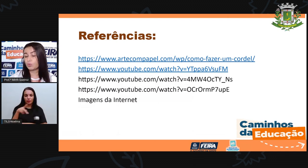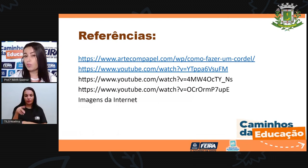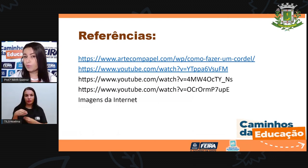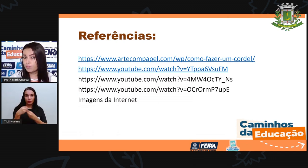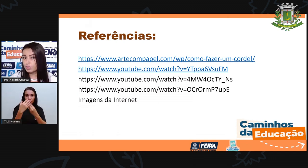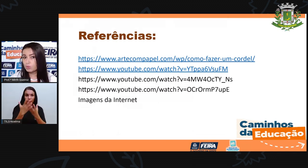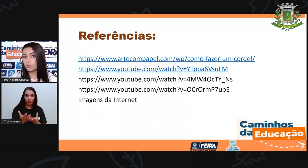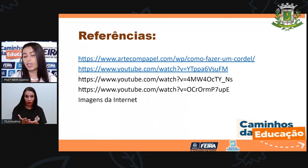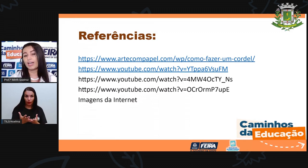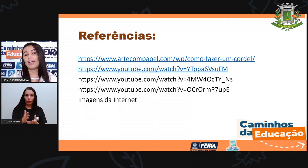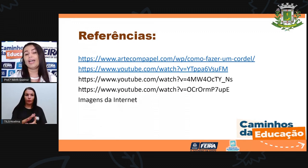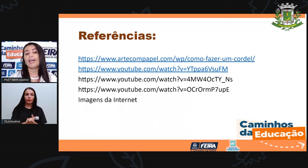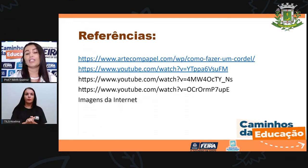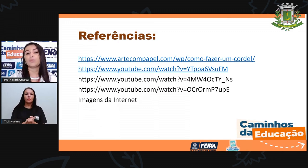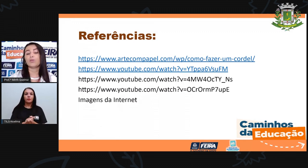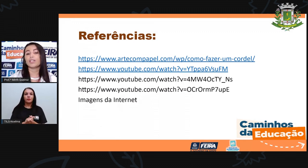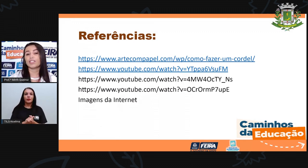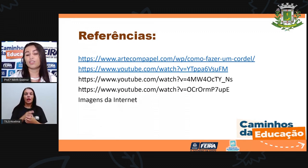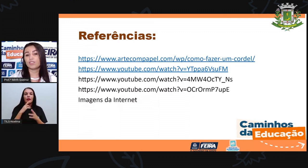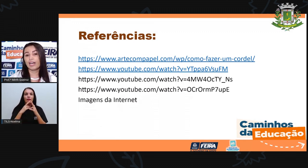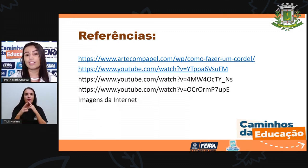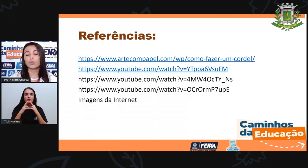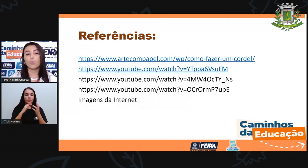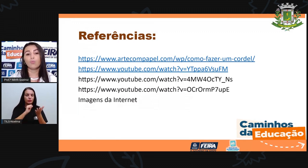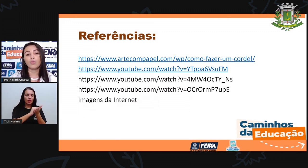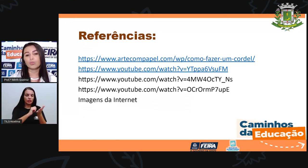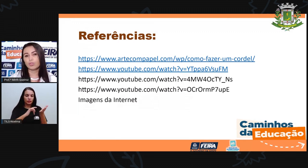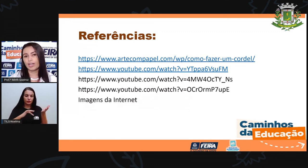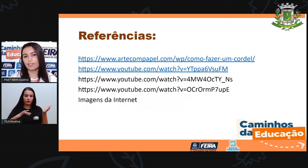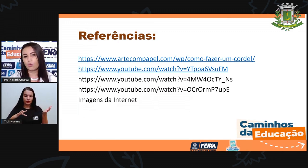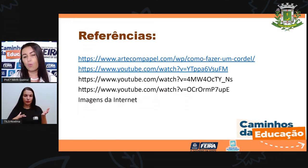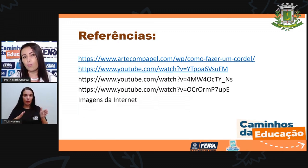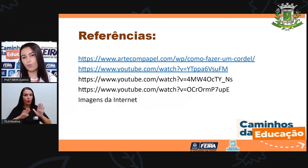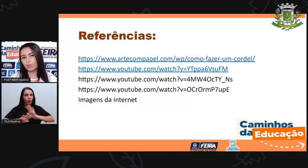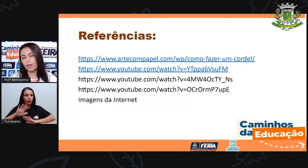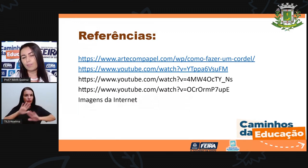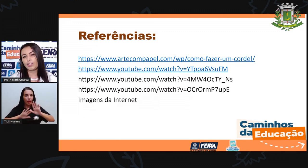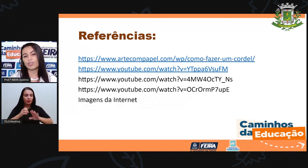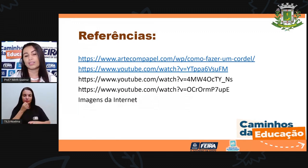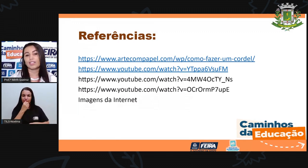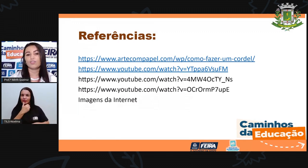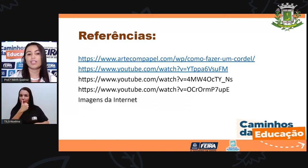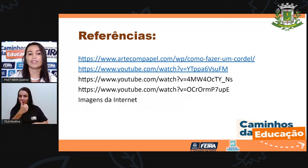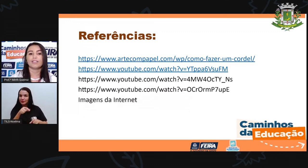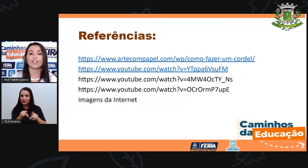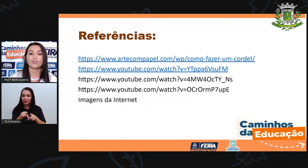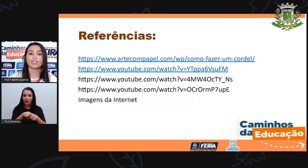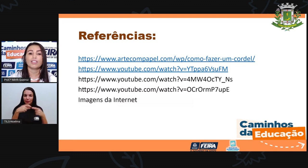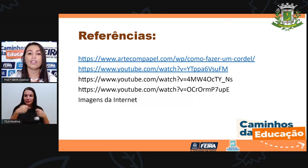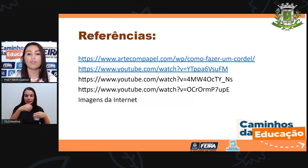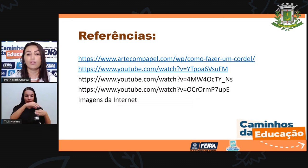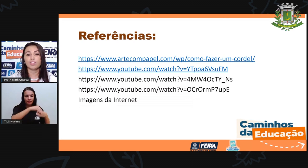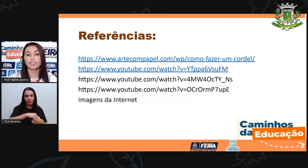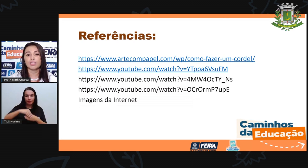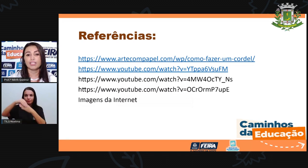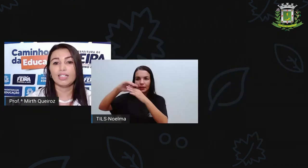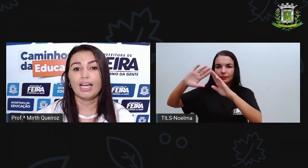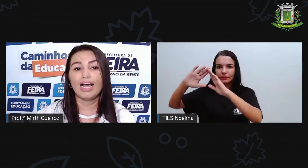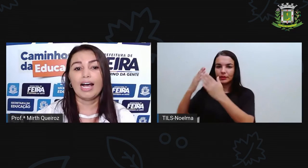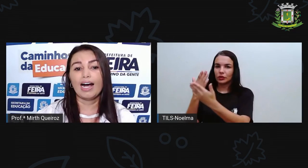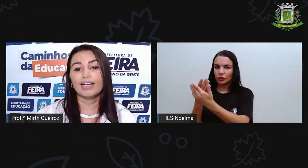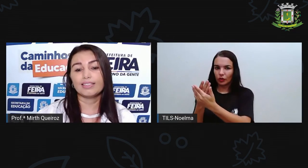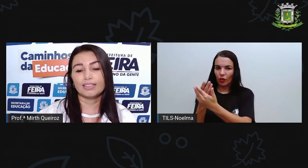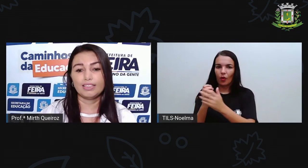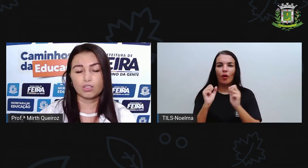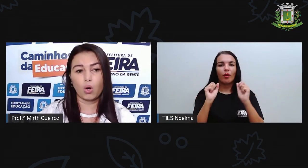ou pela sua professora. Responda as atividades com muito cuidado, com muito capricho, que essas atividades deverão ser devolvidas aí